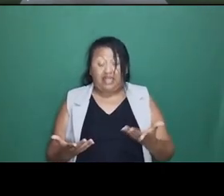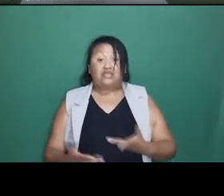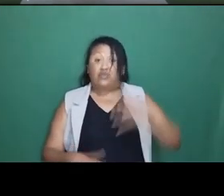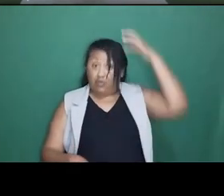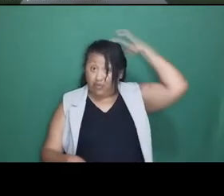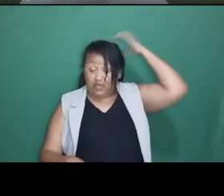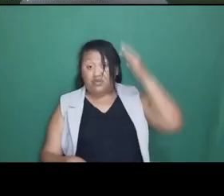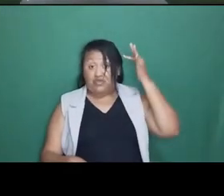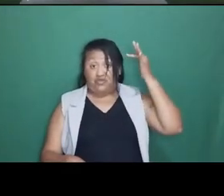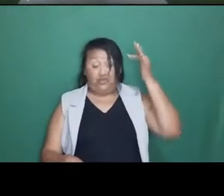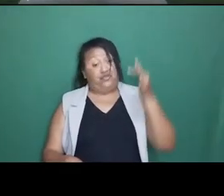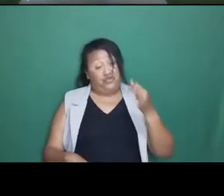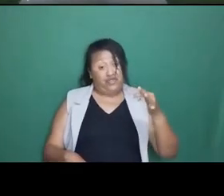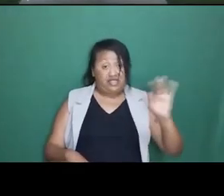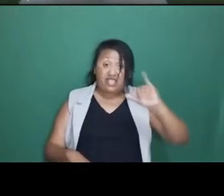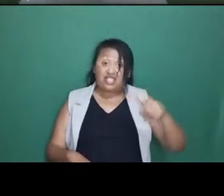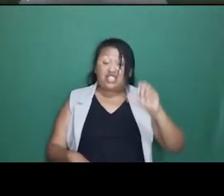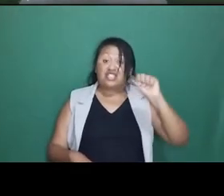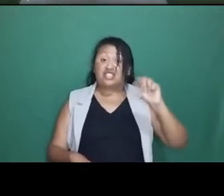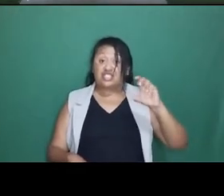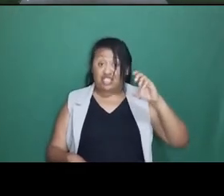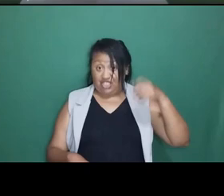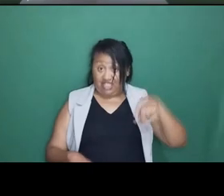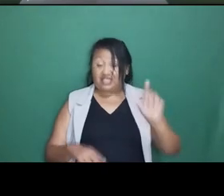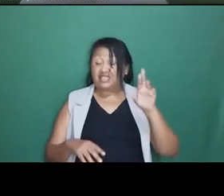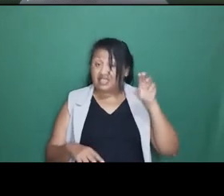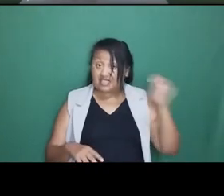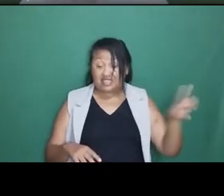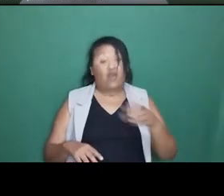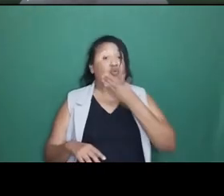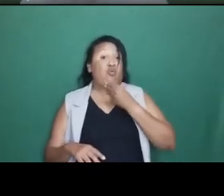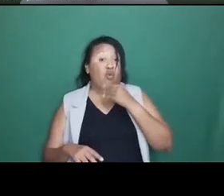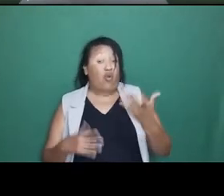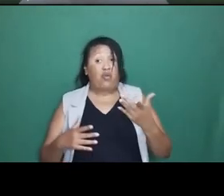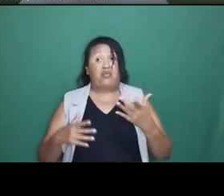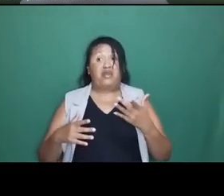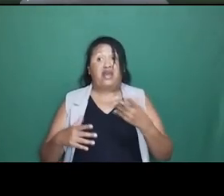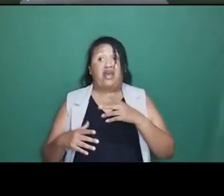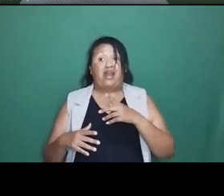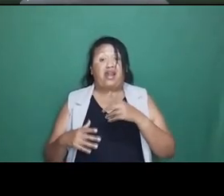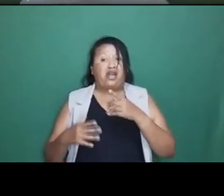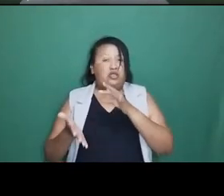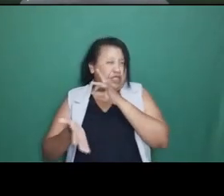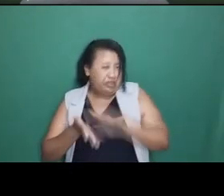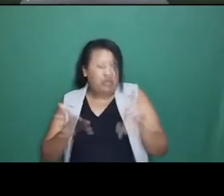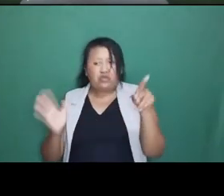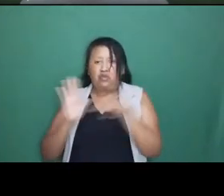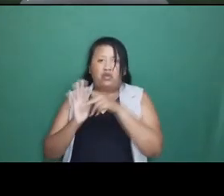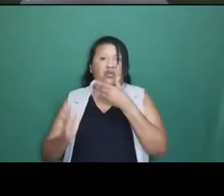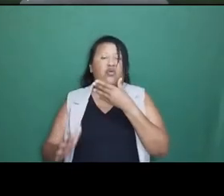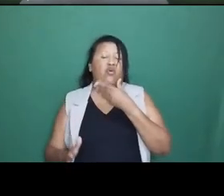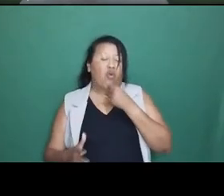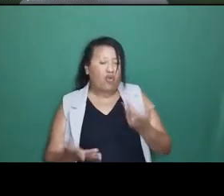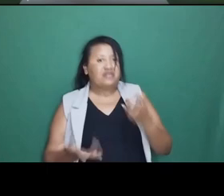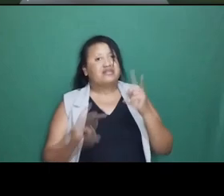francês já que você e que o homem é o Predador do próprio homem o homem é o nome do próprio homem é a ideia do Thomas